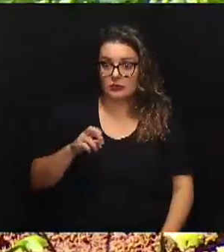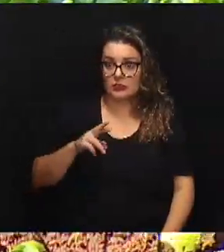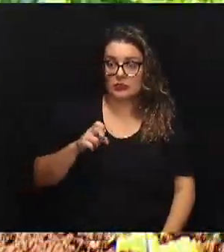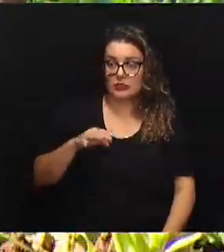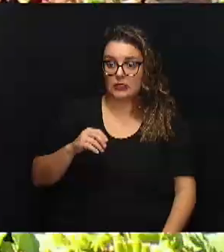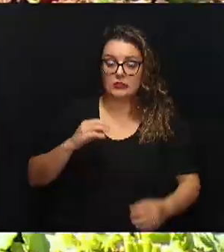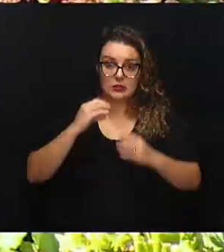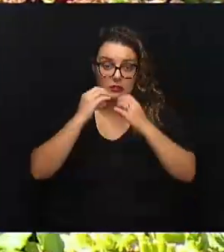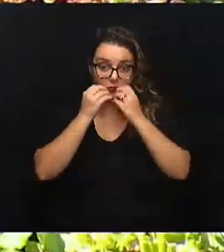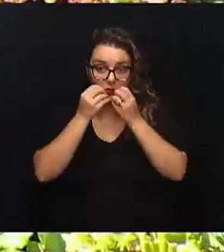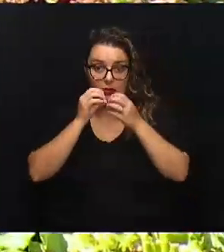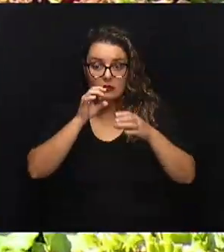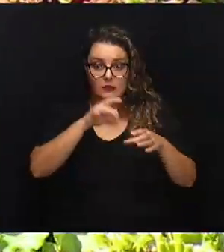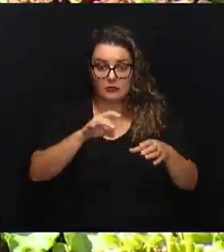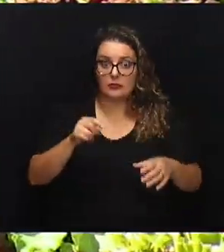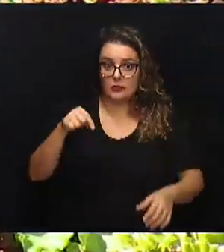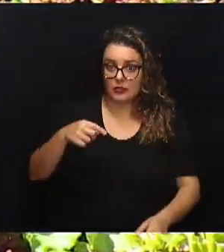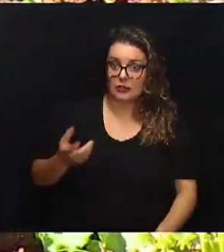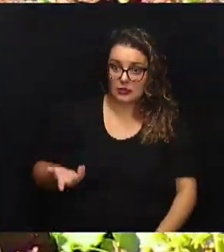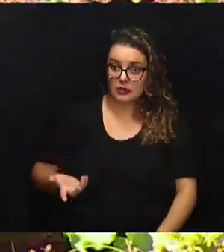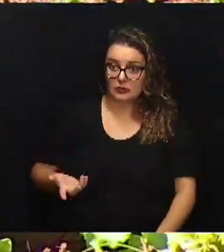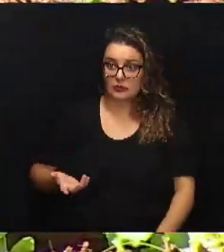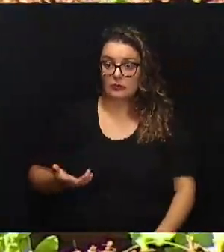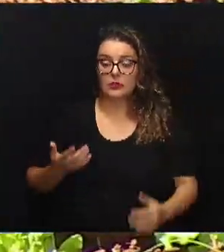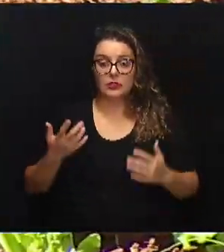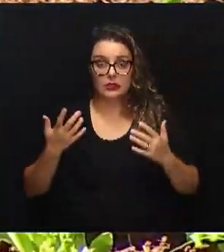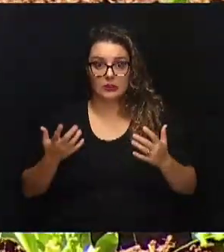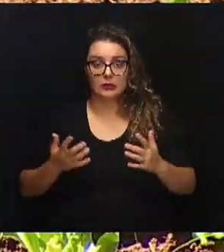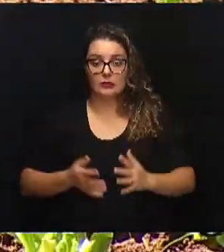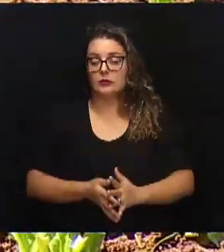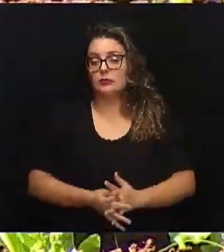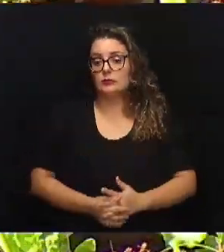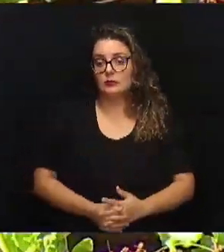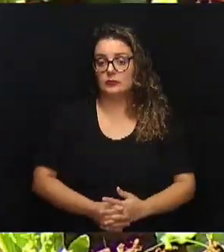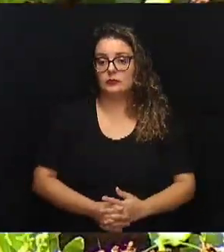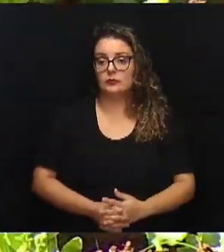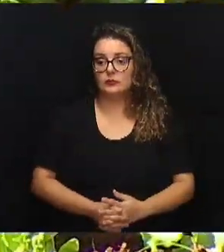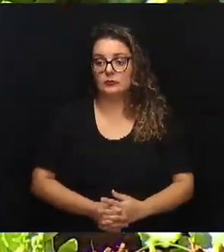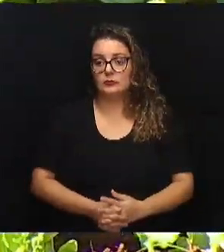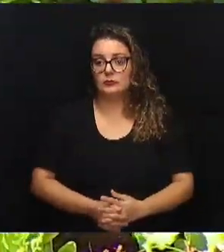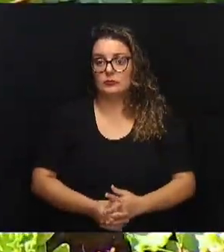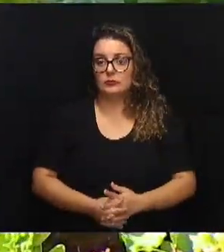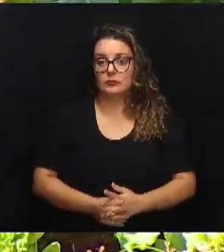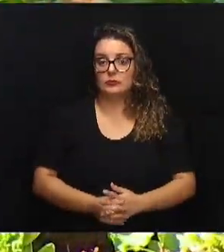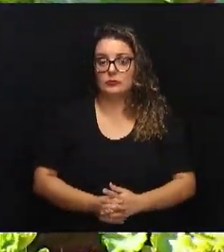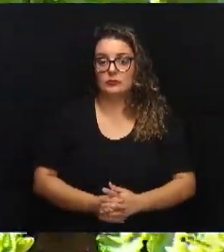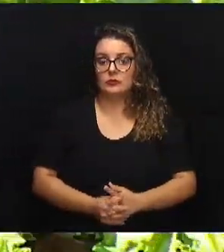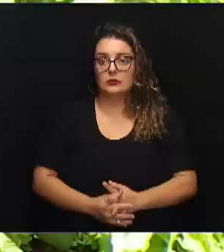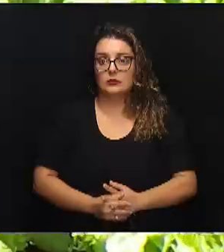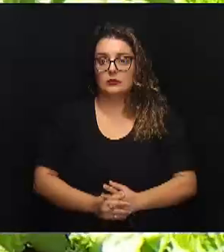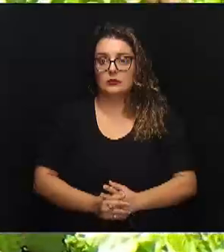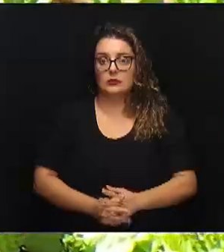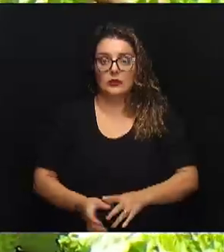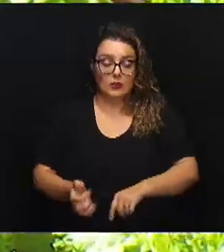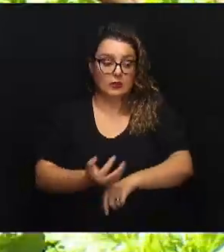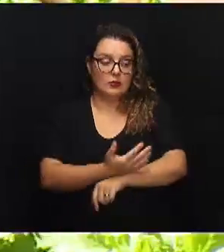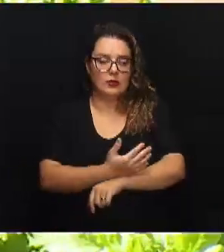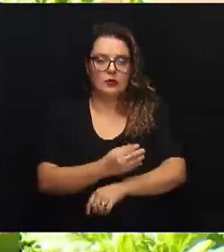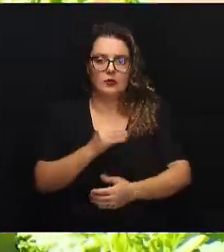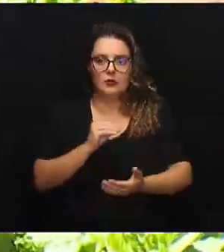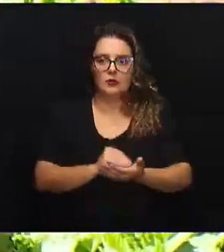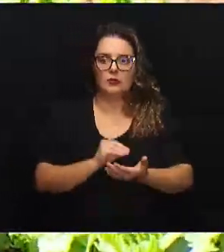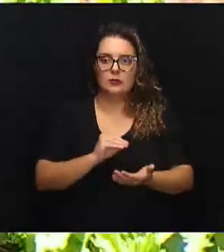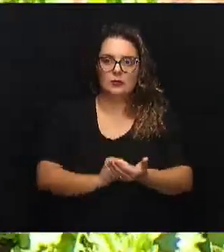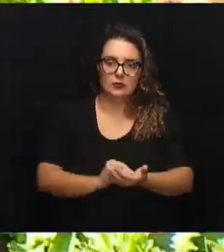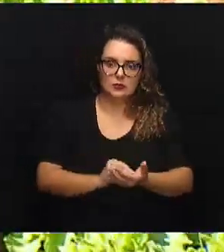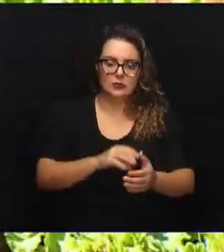exemplo, a gente planta aqui, né? Então, eu fiquei emocionado com um dos filhos do último plantio. Falei,